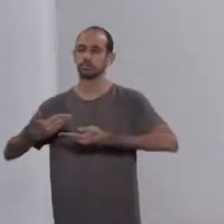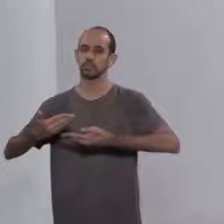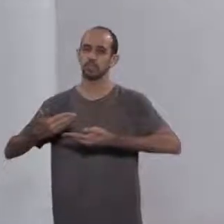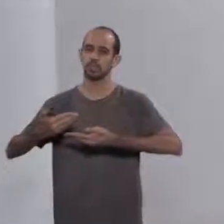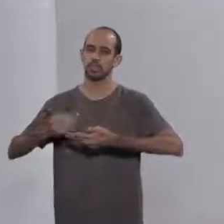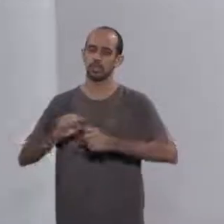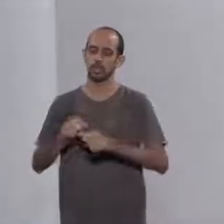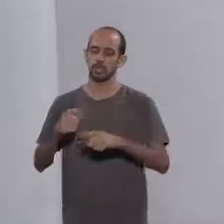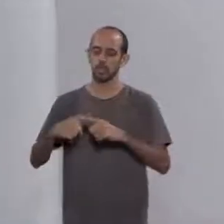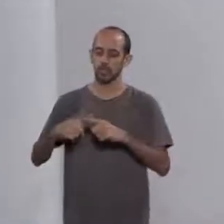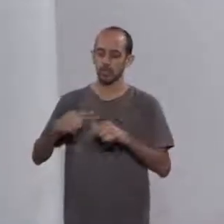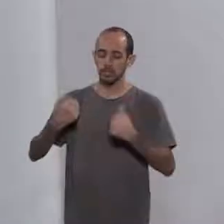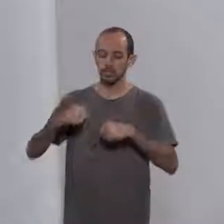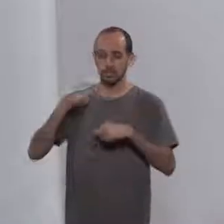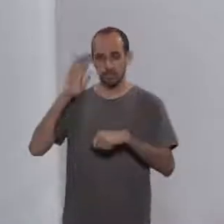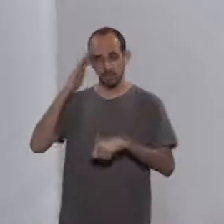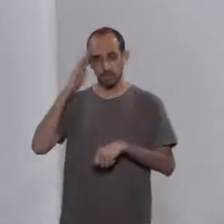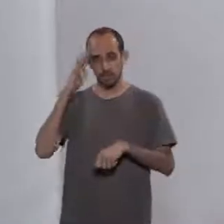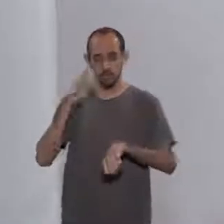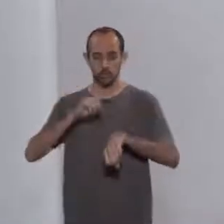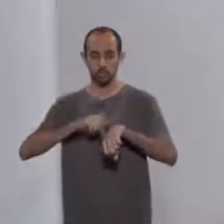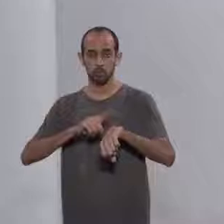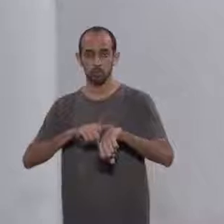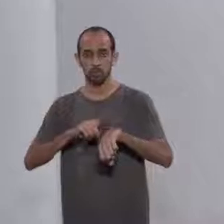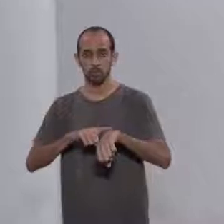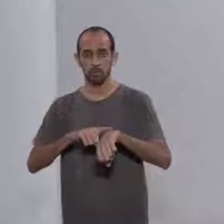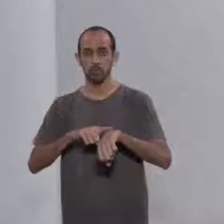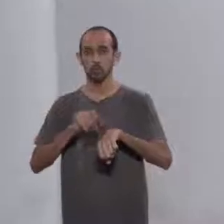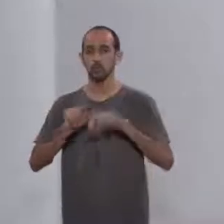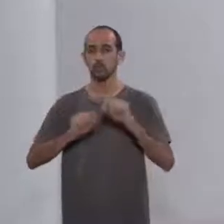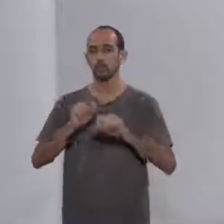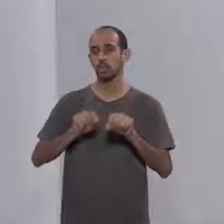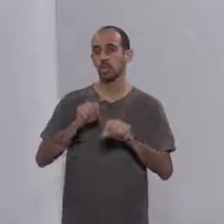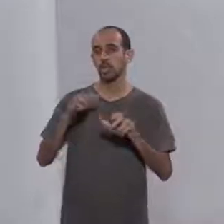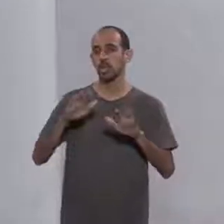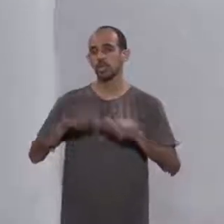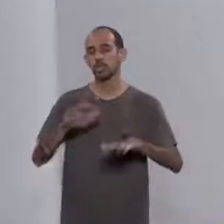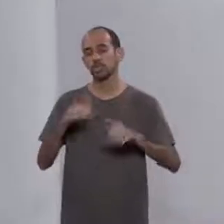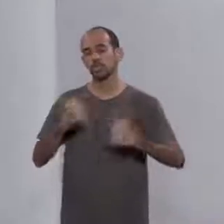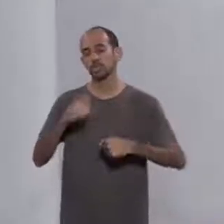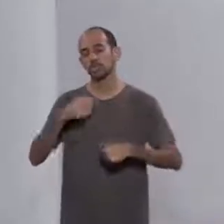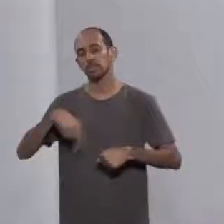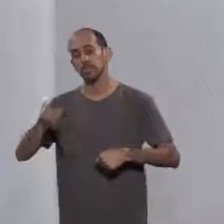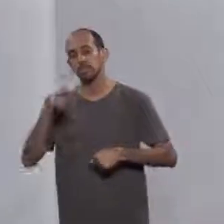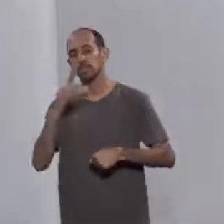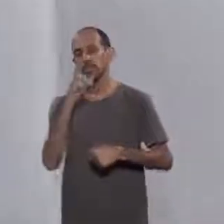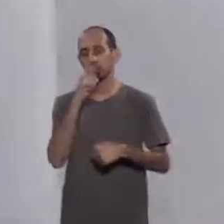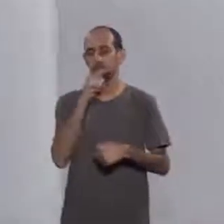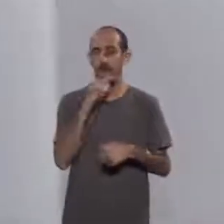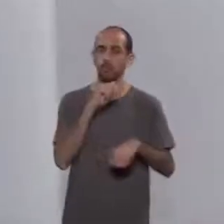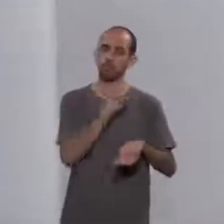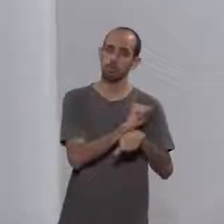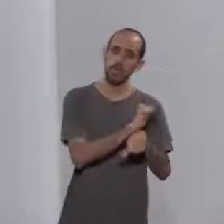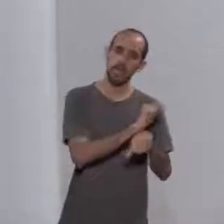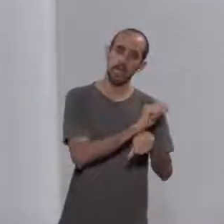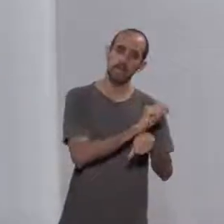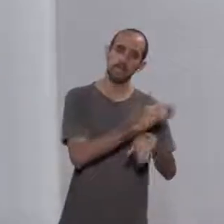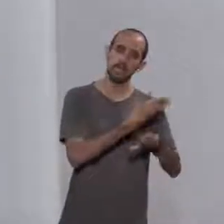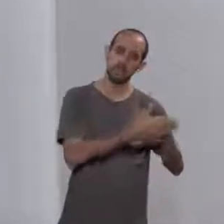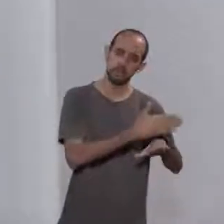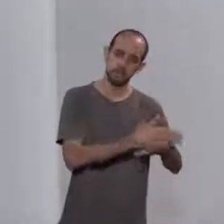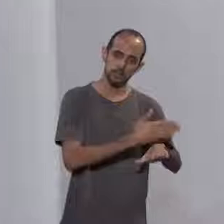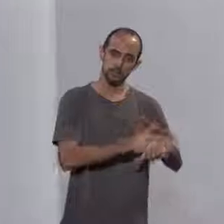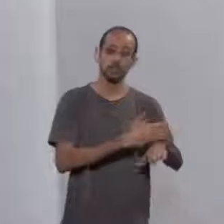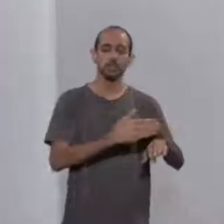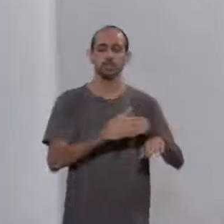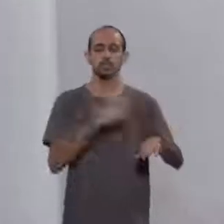importante, né, para a gente entender que naquele momento ele precisa, de repente, ir beber água, né, parar um pouco as atividades, ter